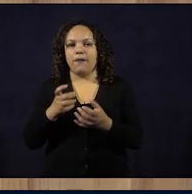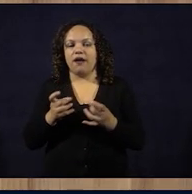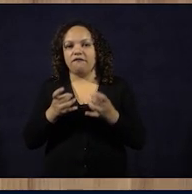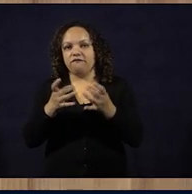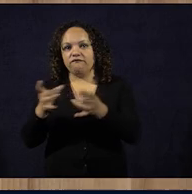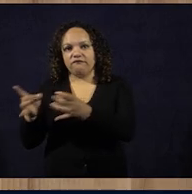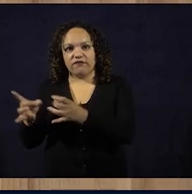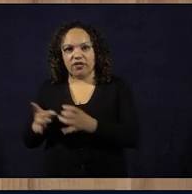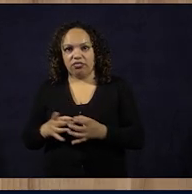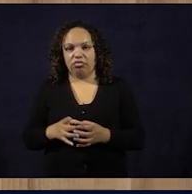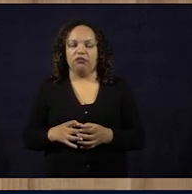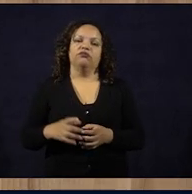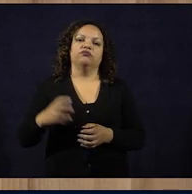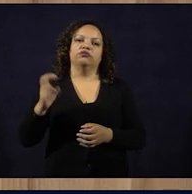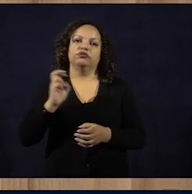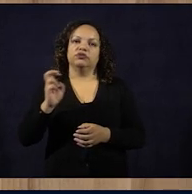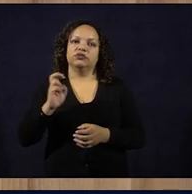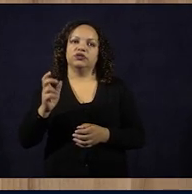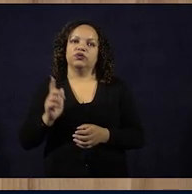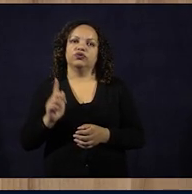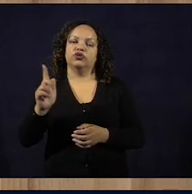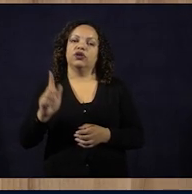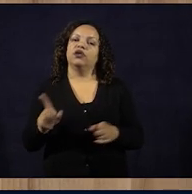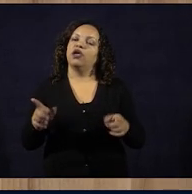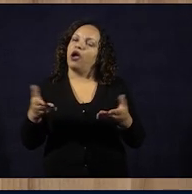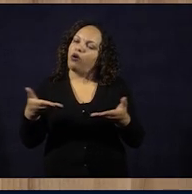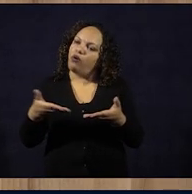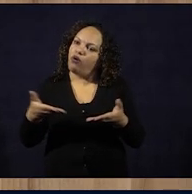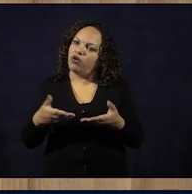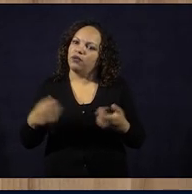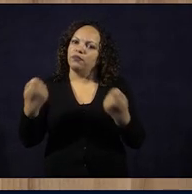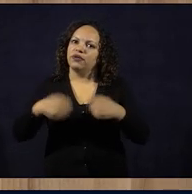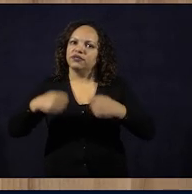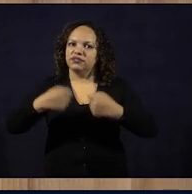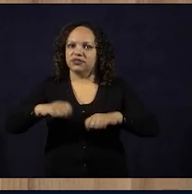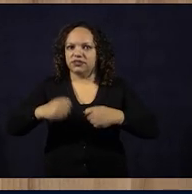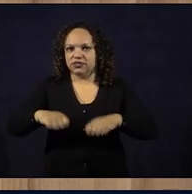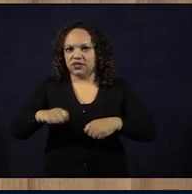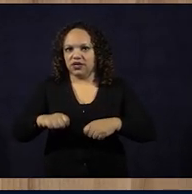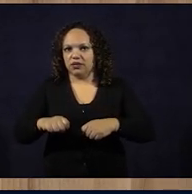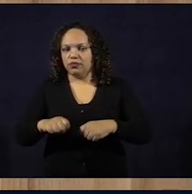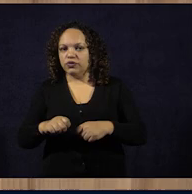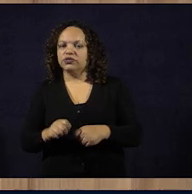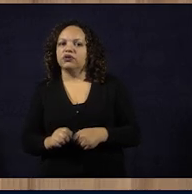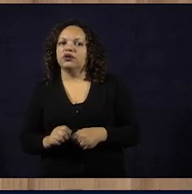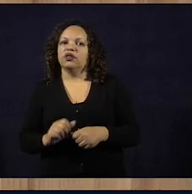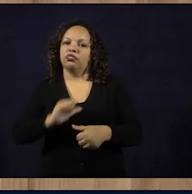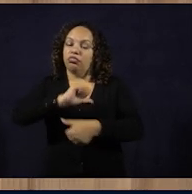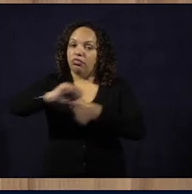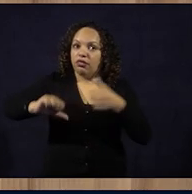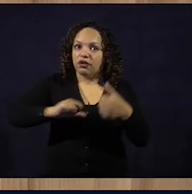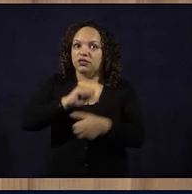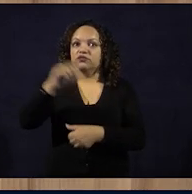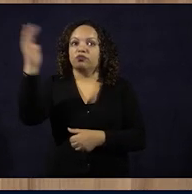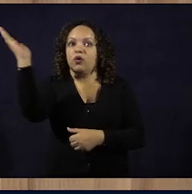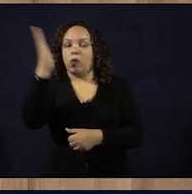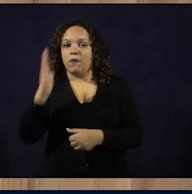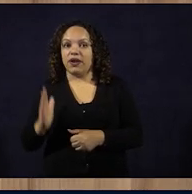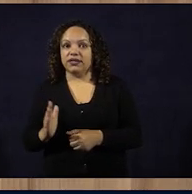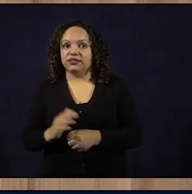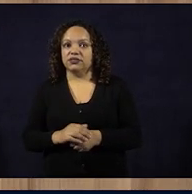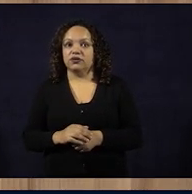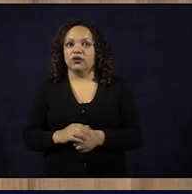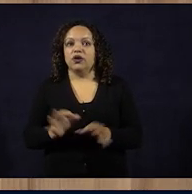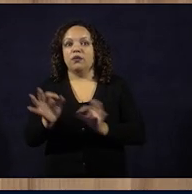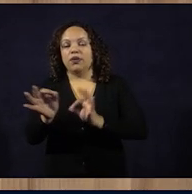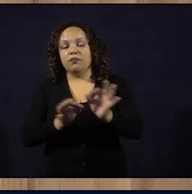agora a gente precisa transformar o Brasil no Hub digital a gente precisa trazer essas grandes empresas para o Brasil para isso a gente